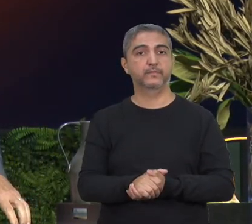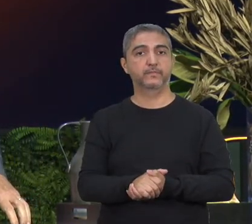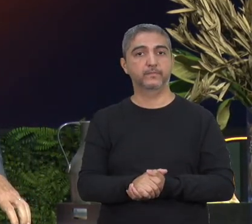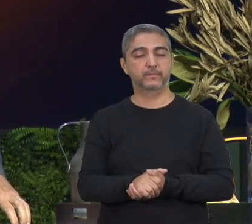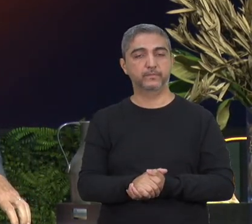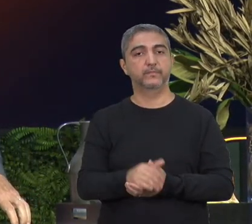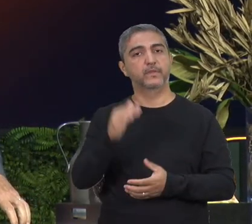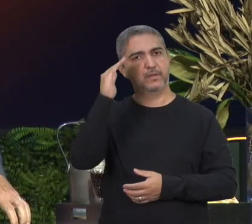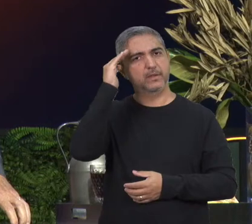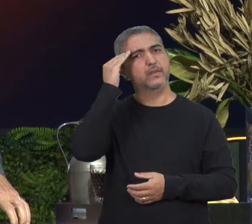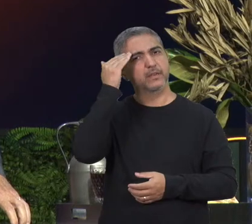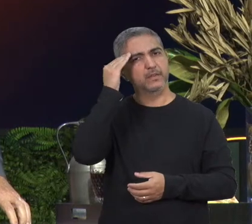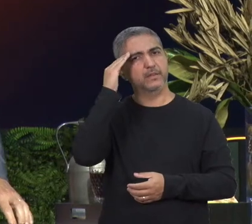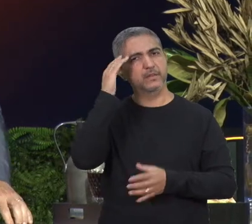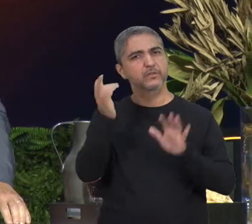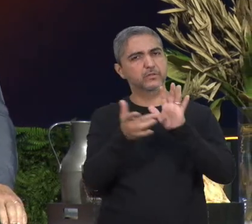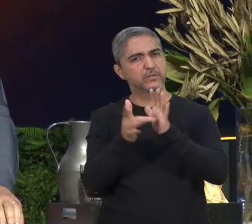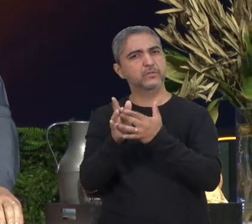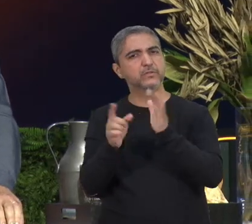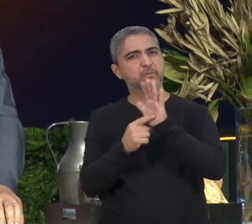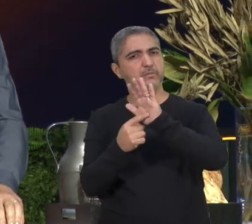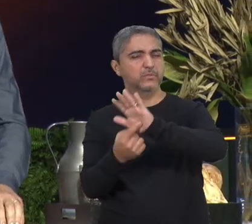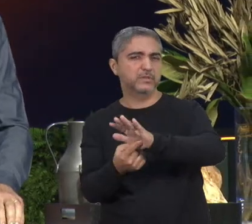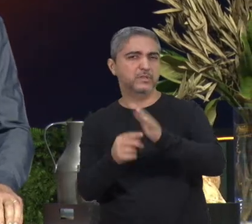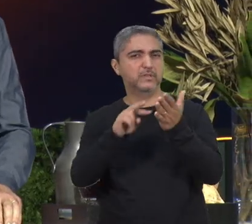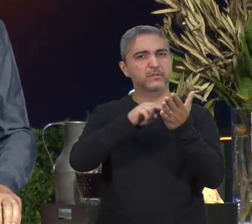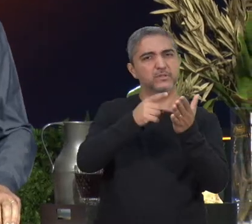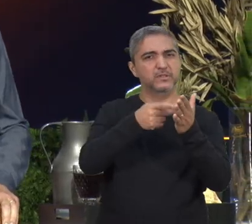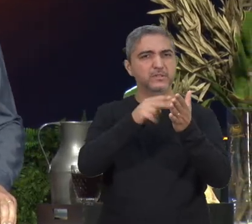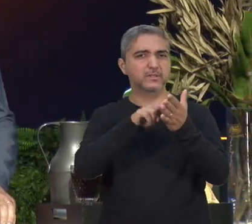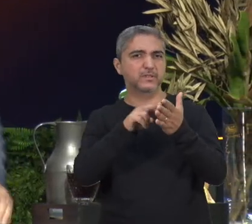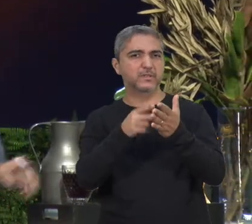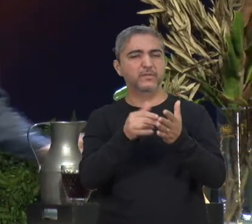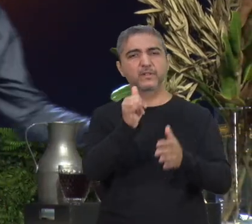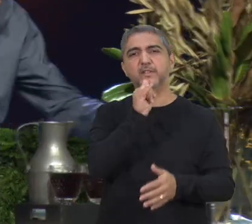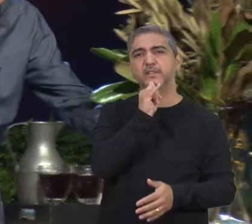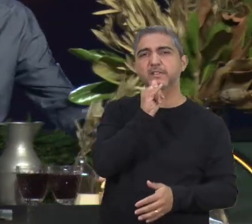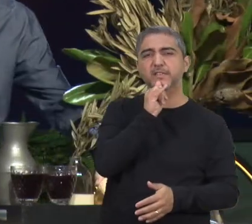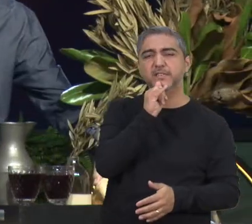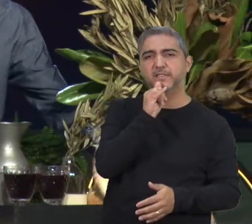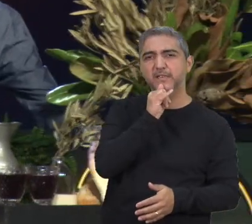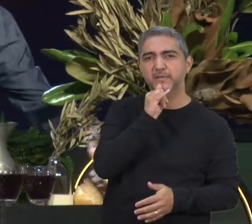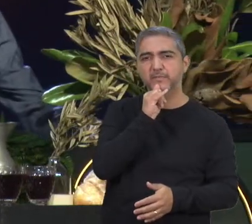entendam, Ele sempre está usando figuras. Ele está dizendo: se vocês não comerem